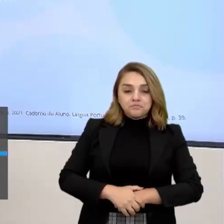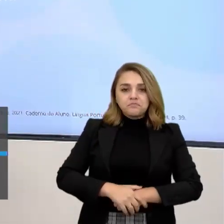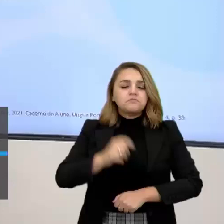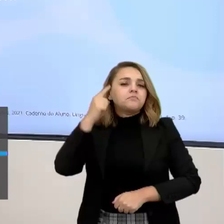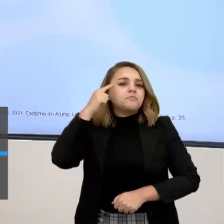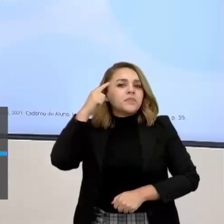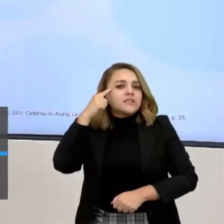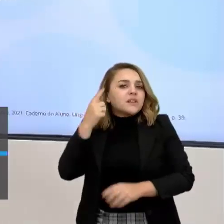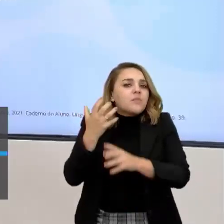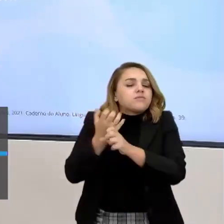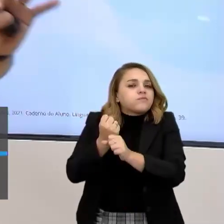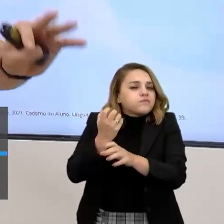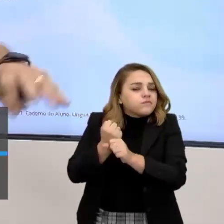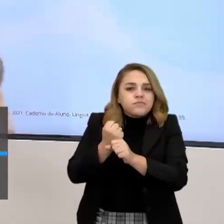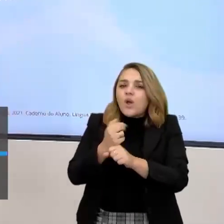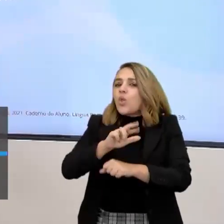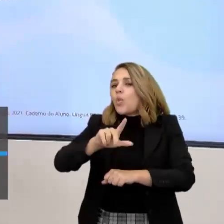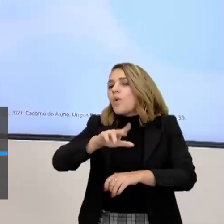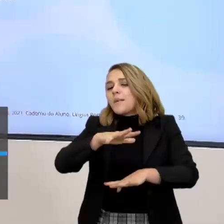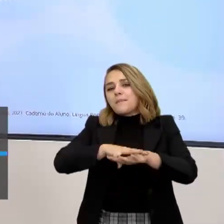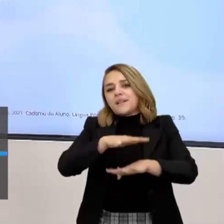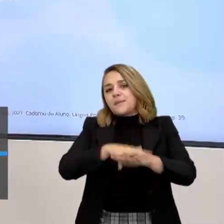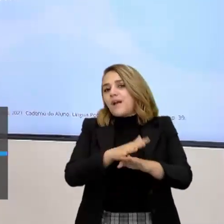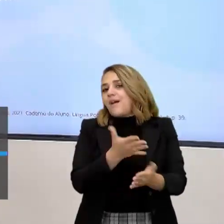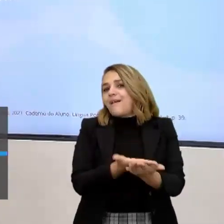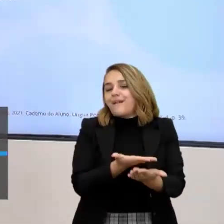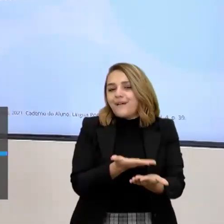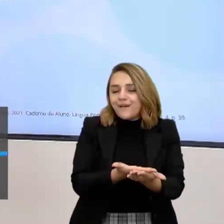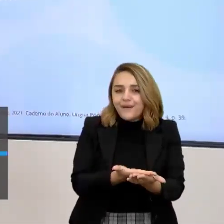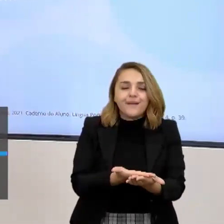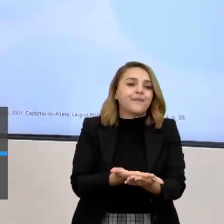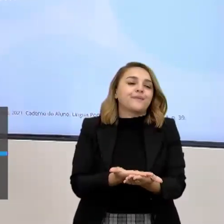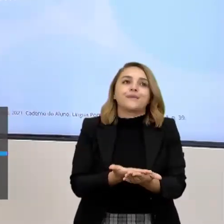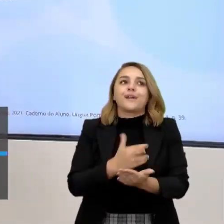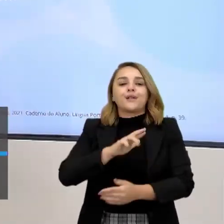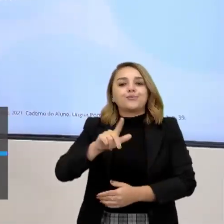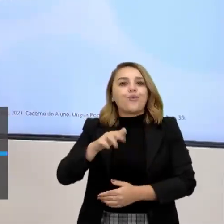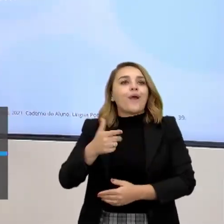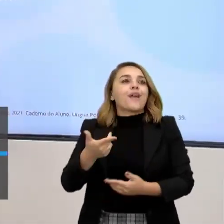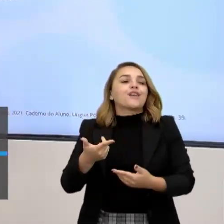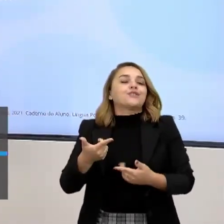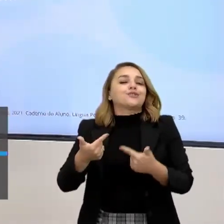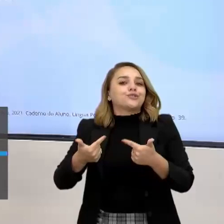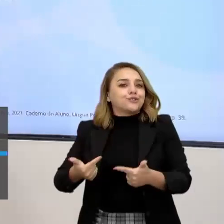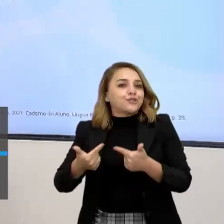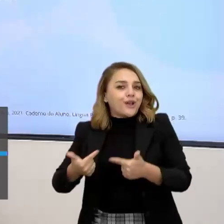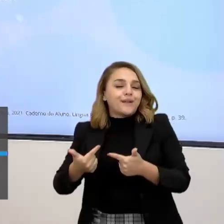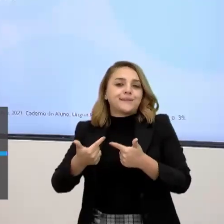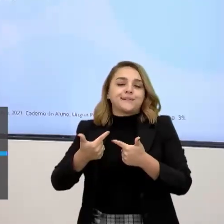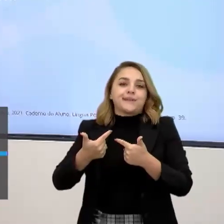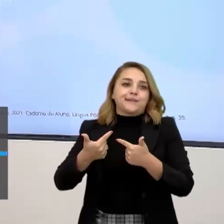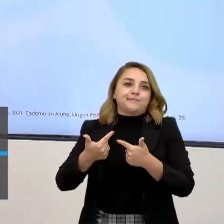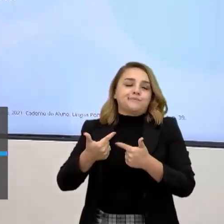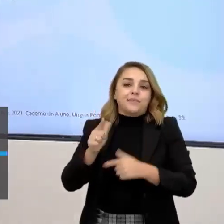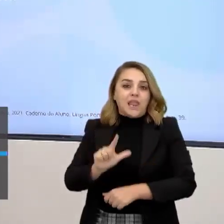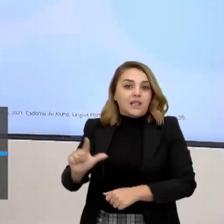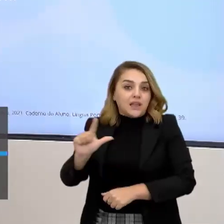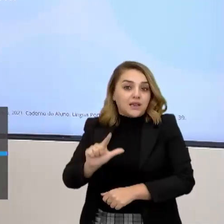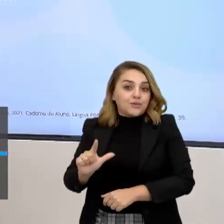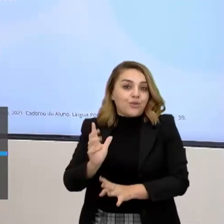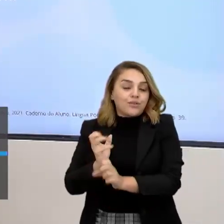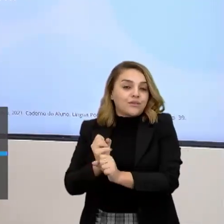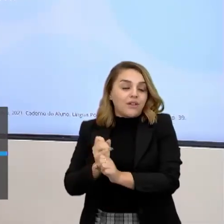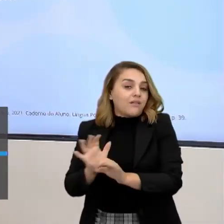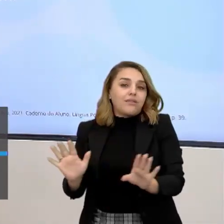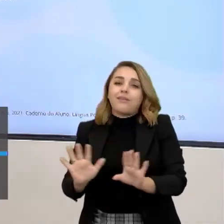pensando, calculando, não é aula de matemática, não é aula chata de literatura, onde tem que calcular a sílaba. Não, a ideia é pensar o seguinte,